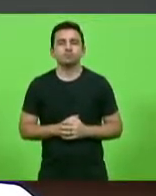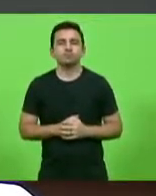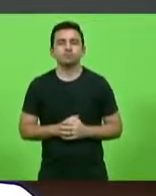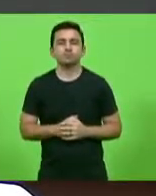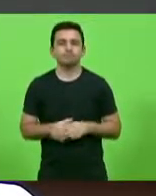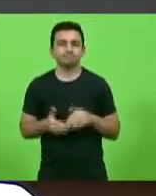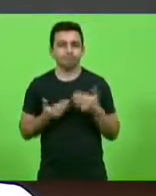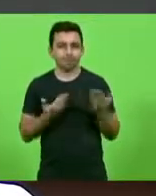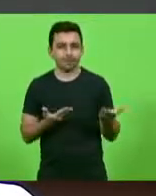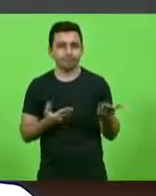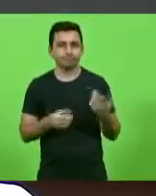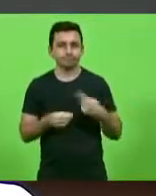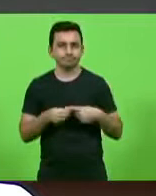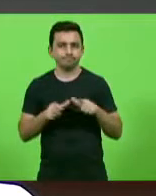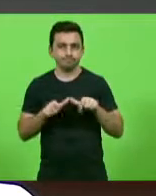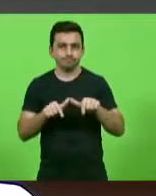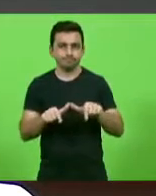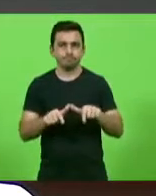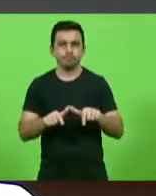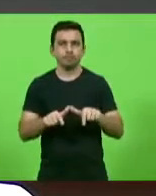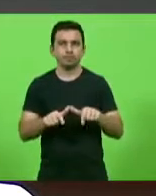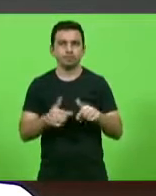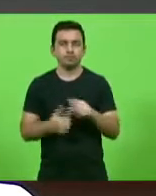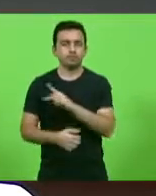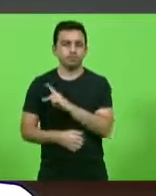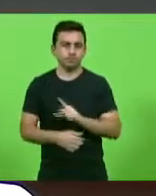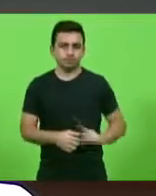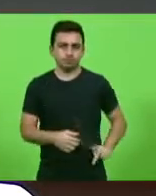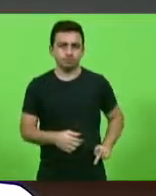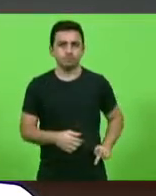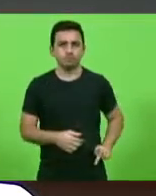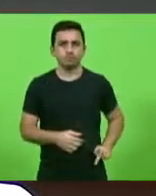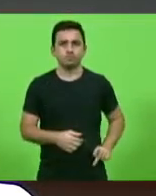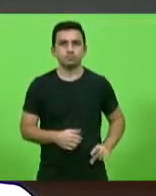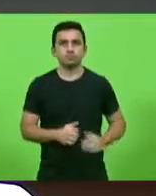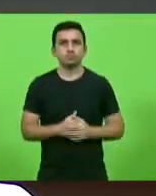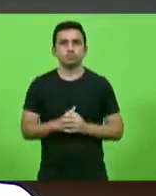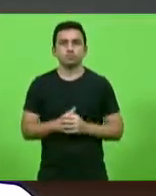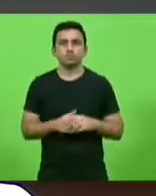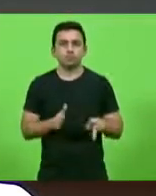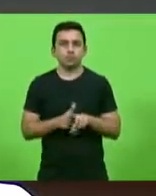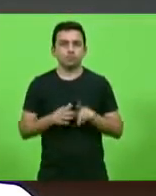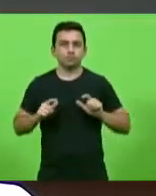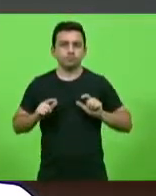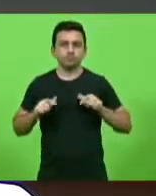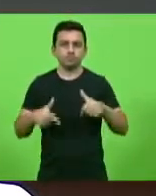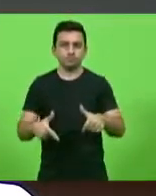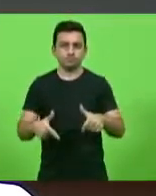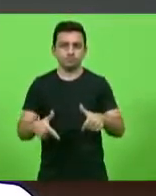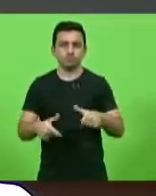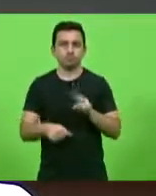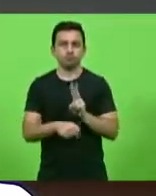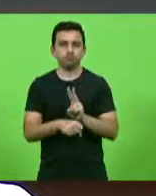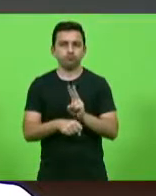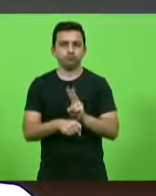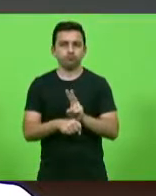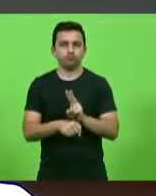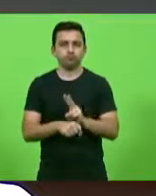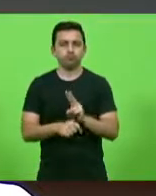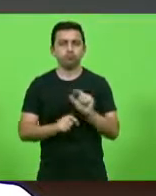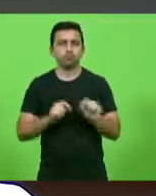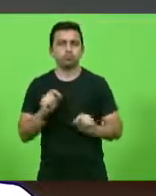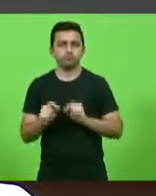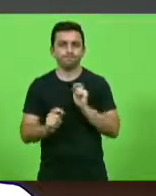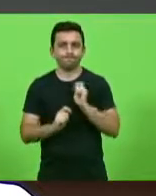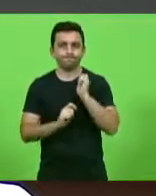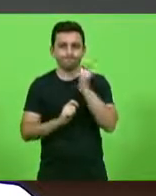de Laguna, é o presidente da frente parlamentar que cuida